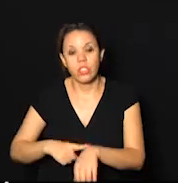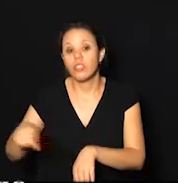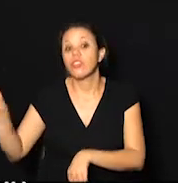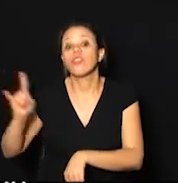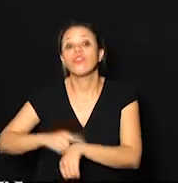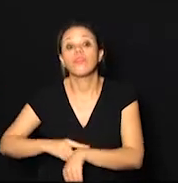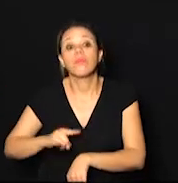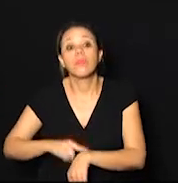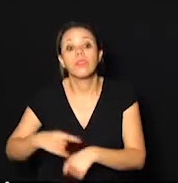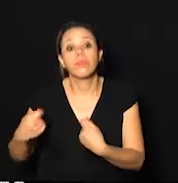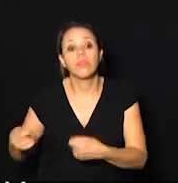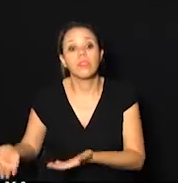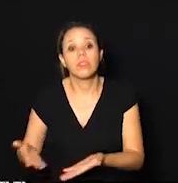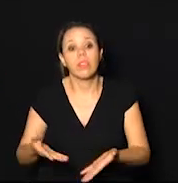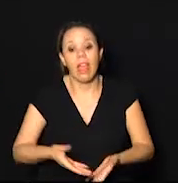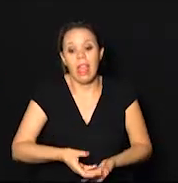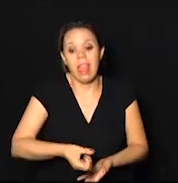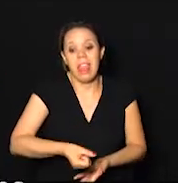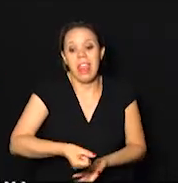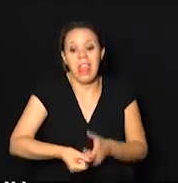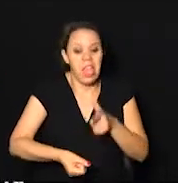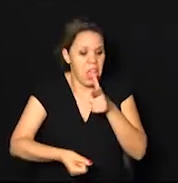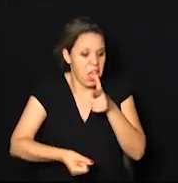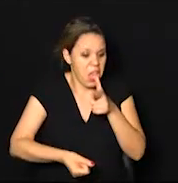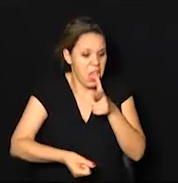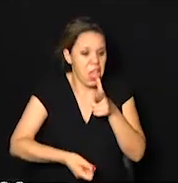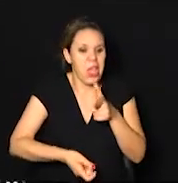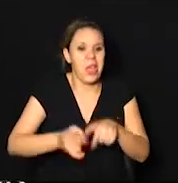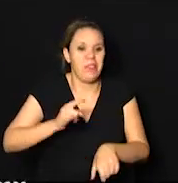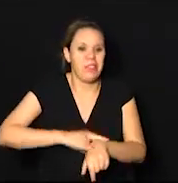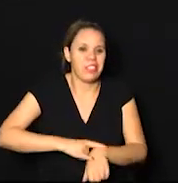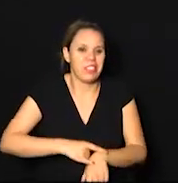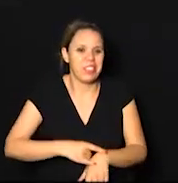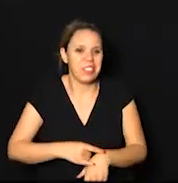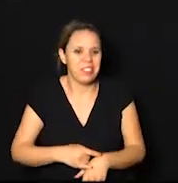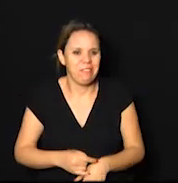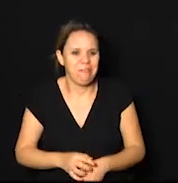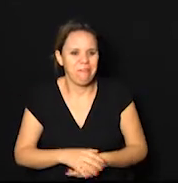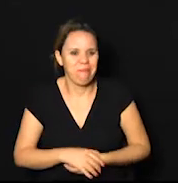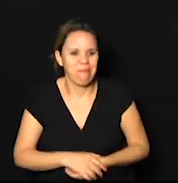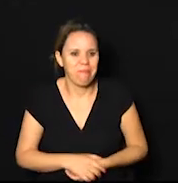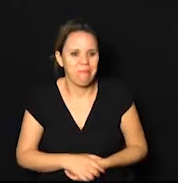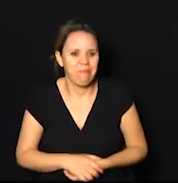hora de ir no banheiro eu preciso que você segura ele para ele fazer xixi